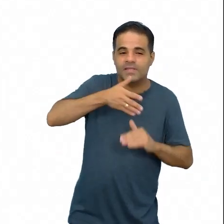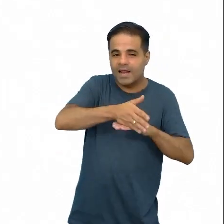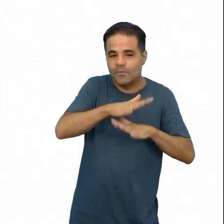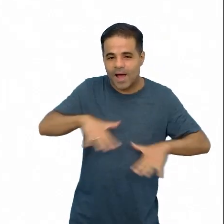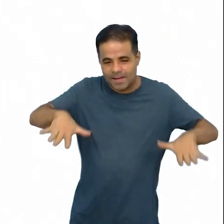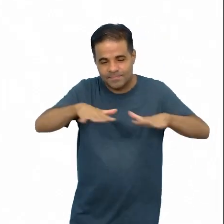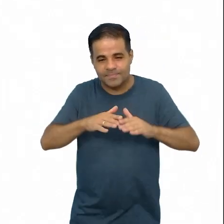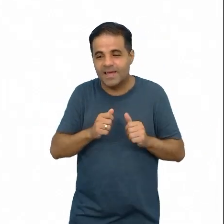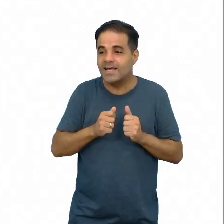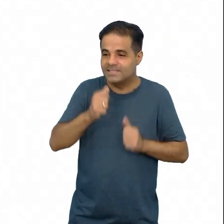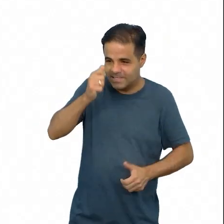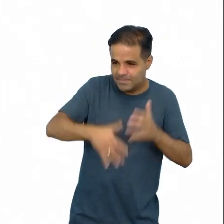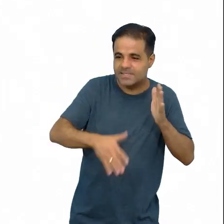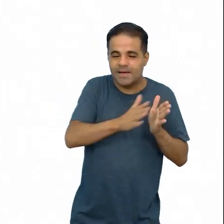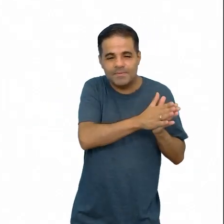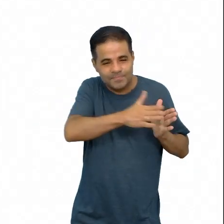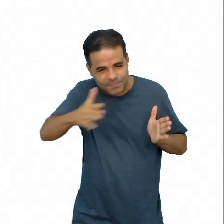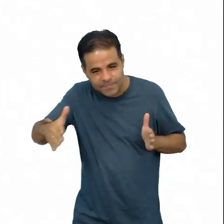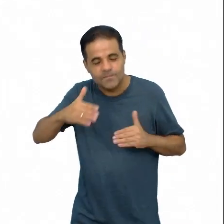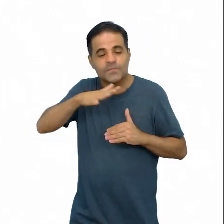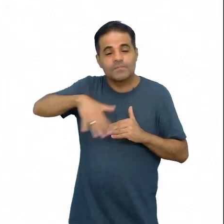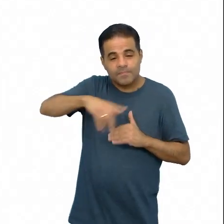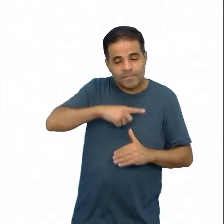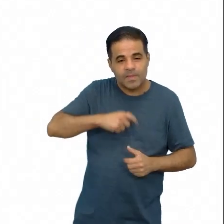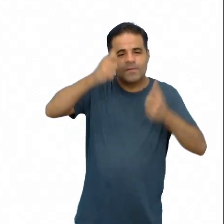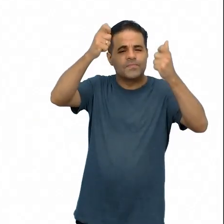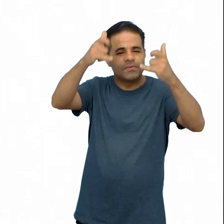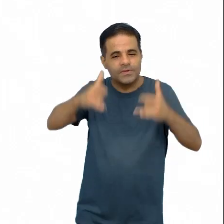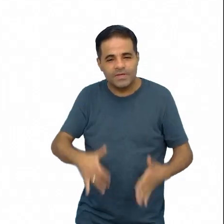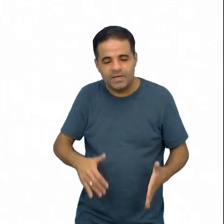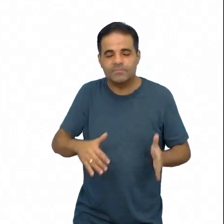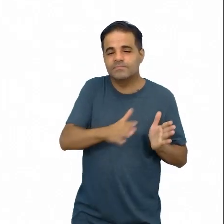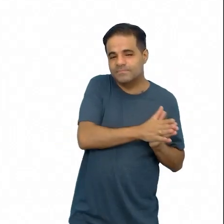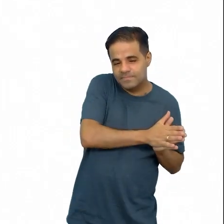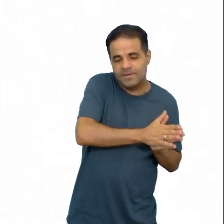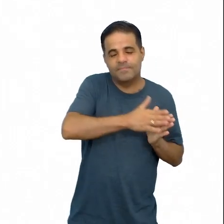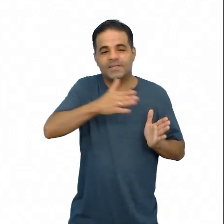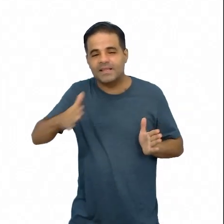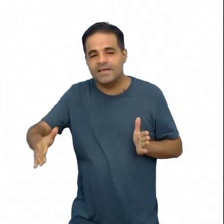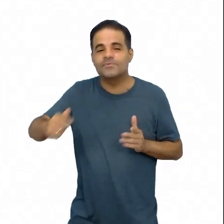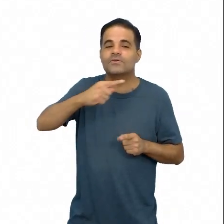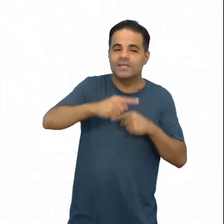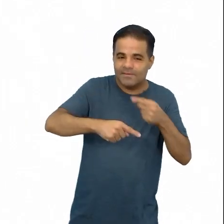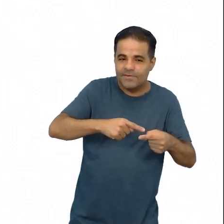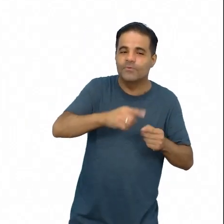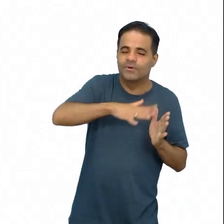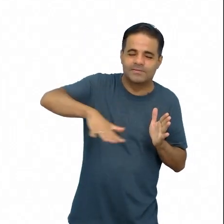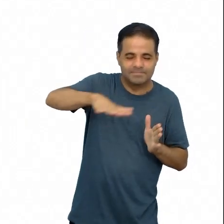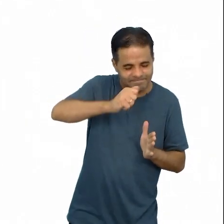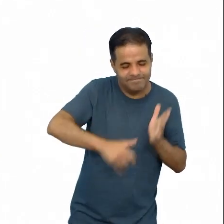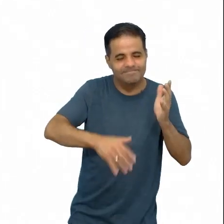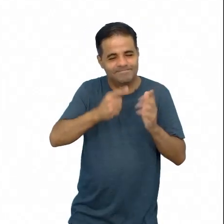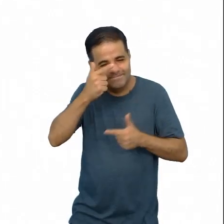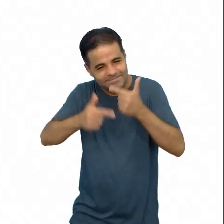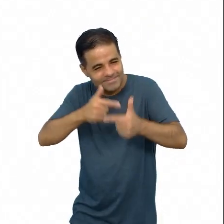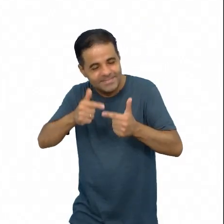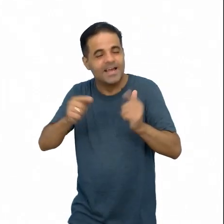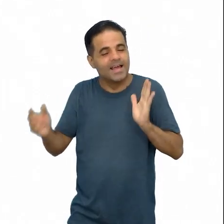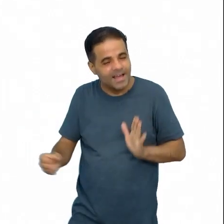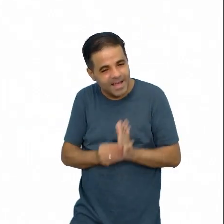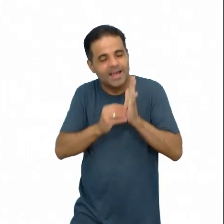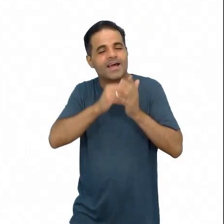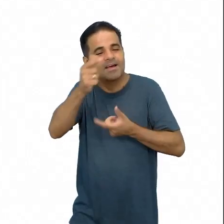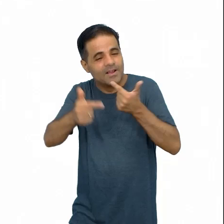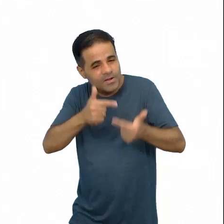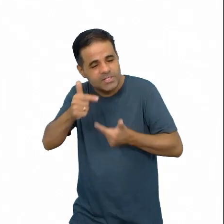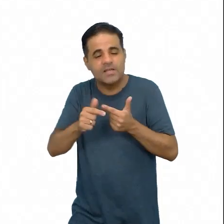O que eu, professor, tenho que desenvolver? Eu tenho que definir o que será utilizado como âncora do projeto, aquilo que eu vou trabalhar, aquilo que é essencial para o meu